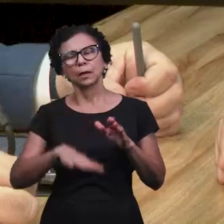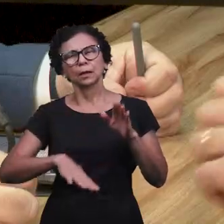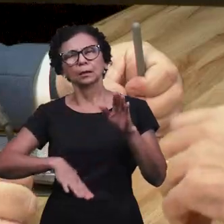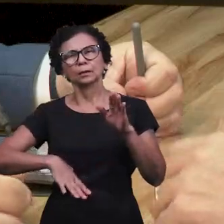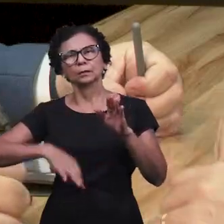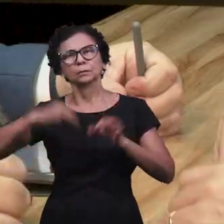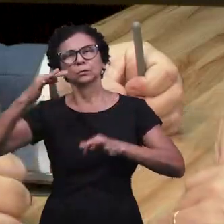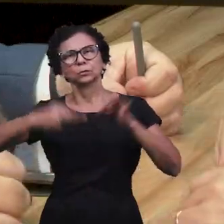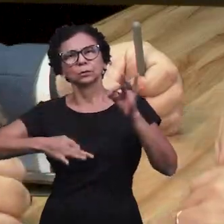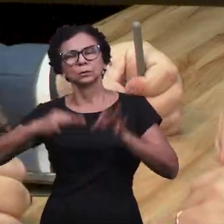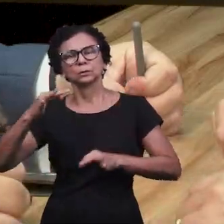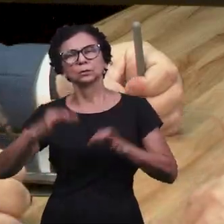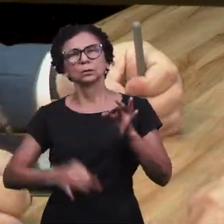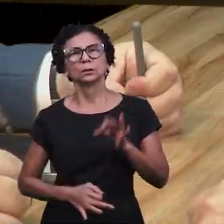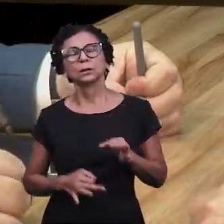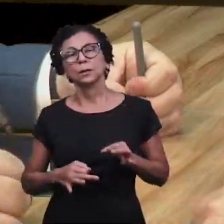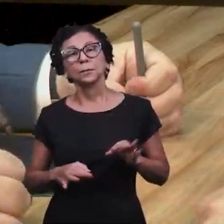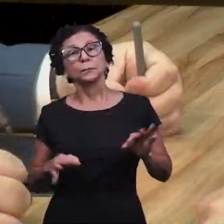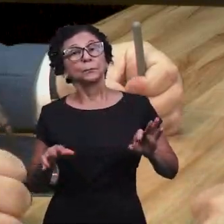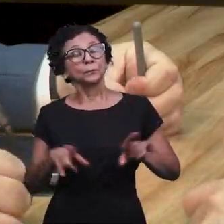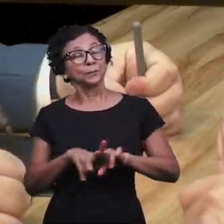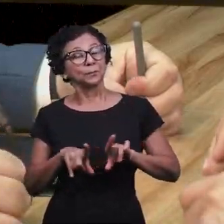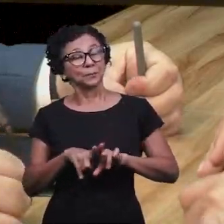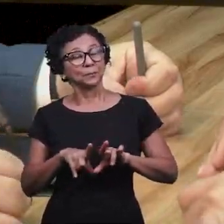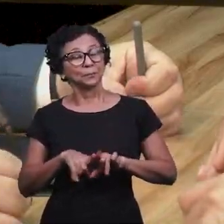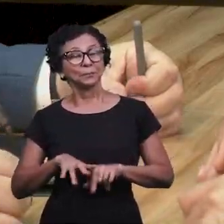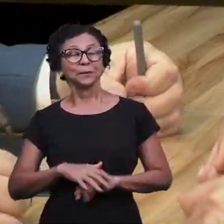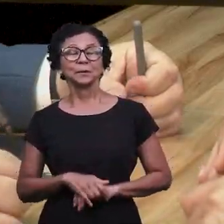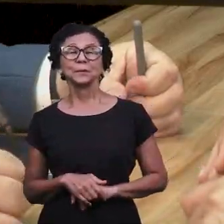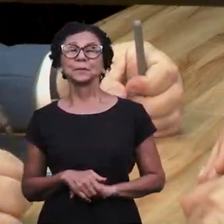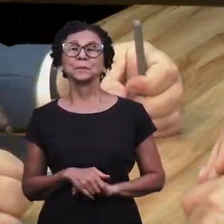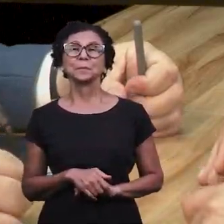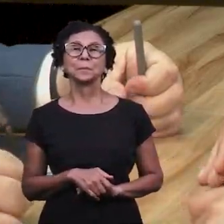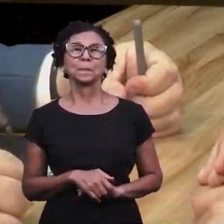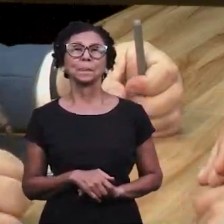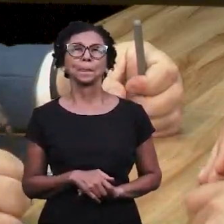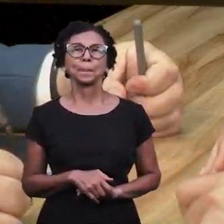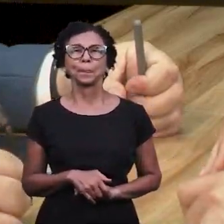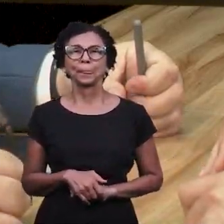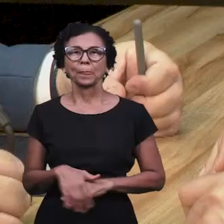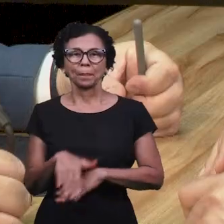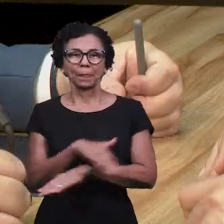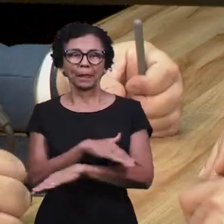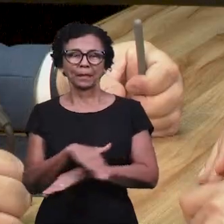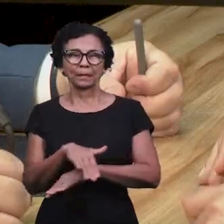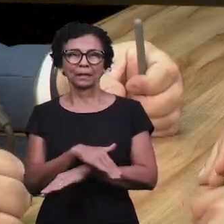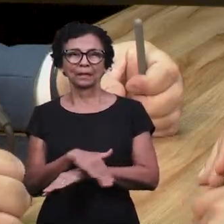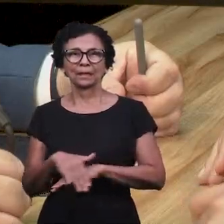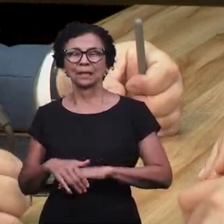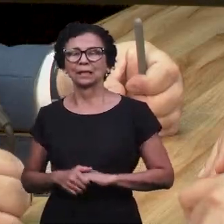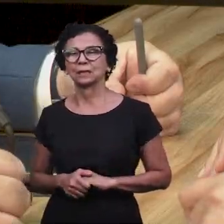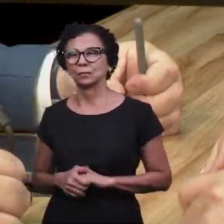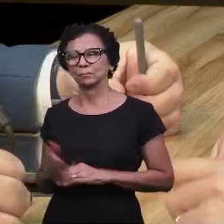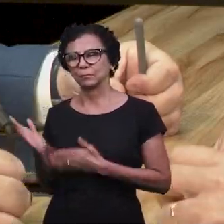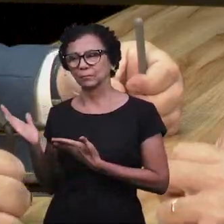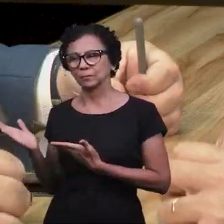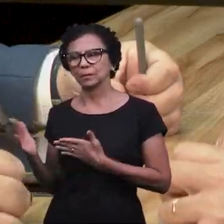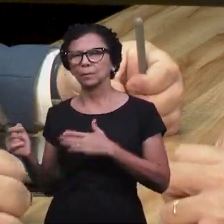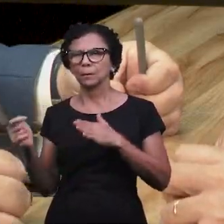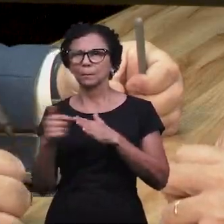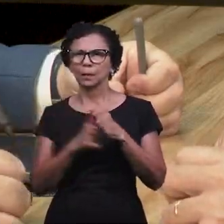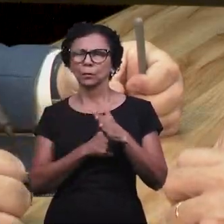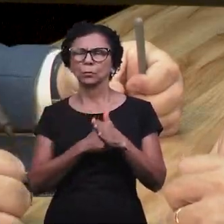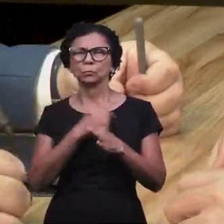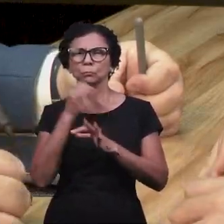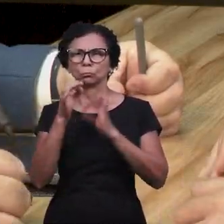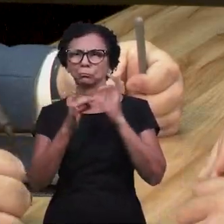assiste em casa. E nós gostaríamos também de deixar para você o nosso endereço para envio de perguntas ou sugestão